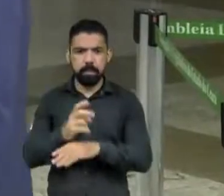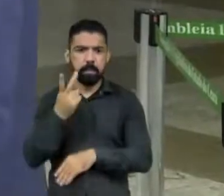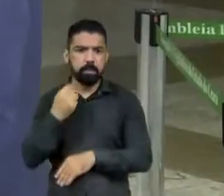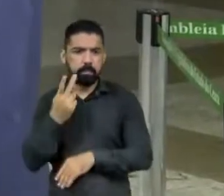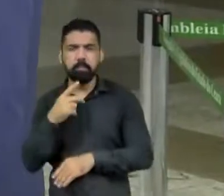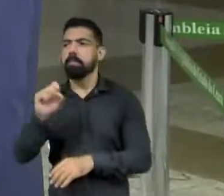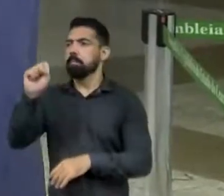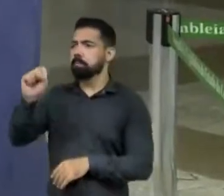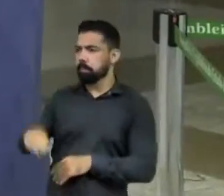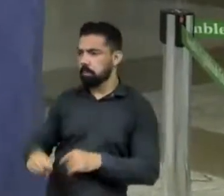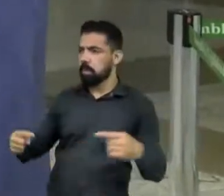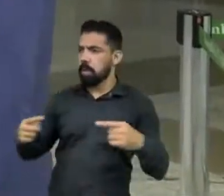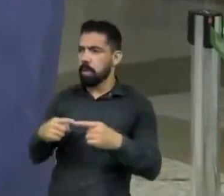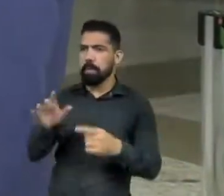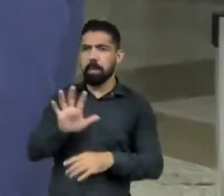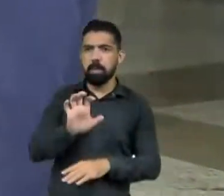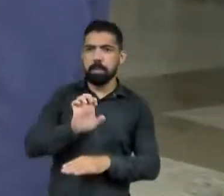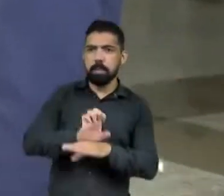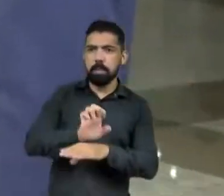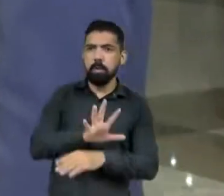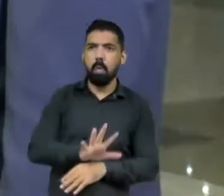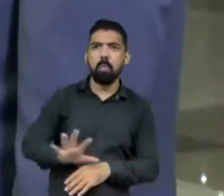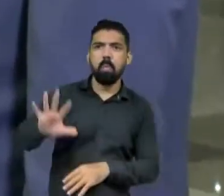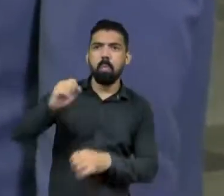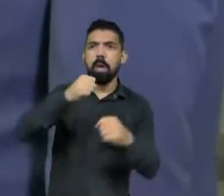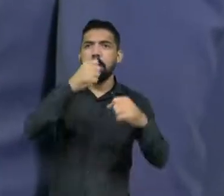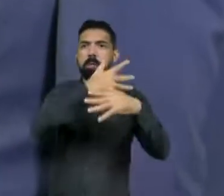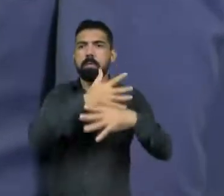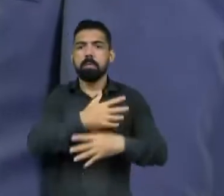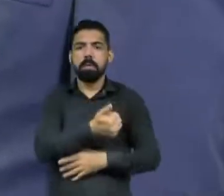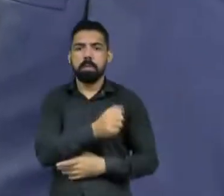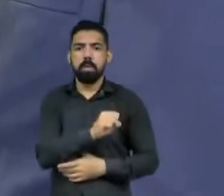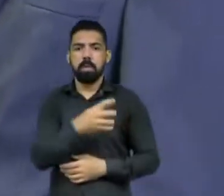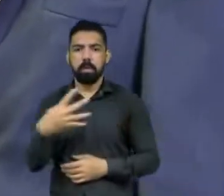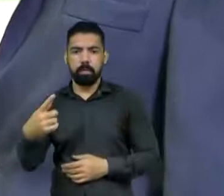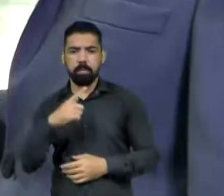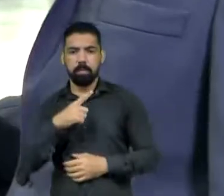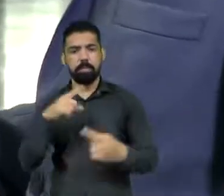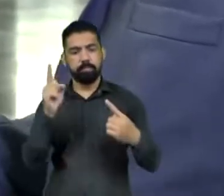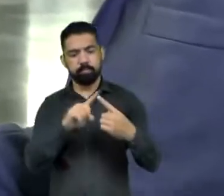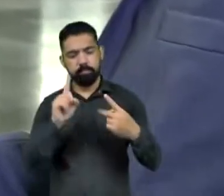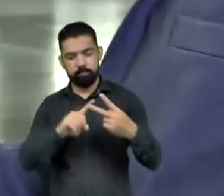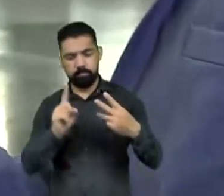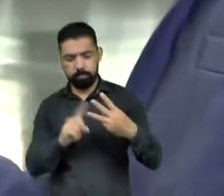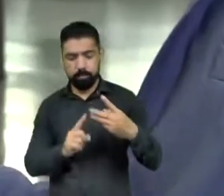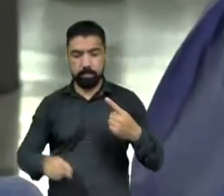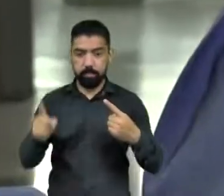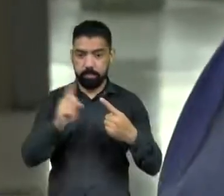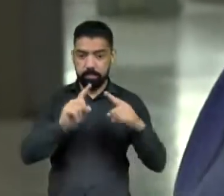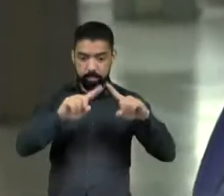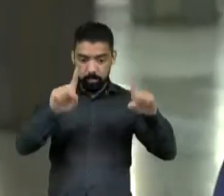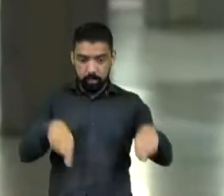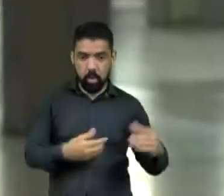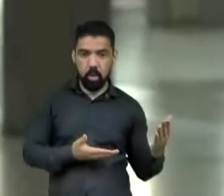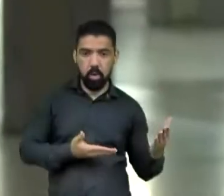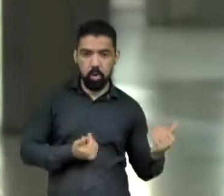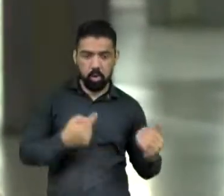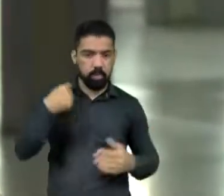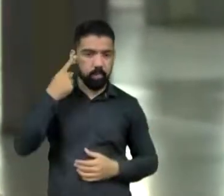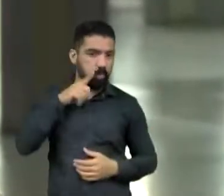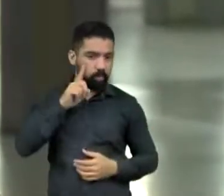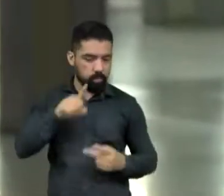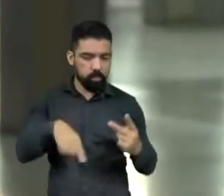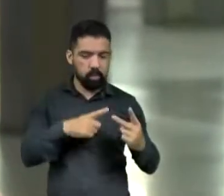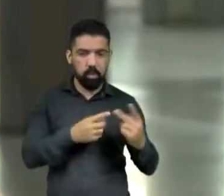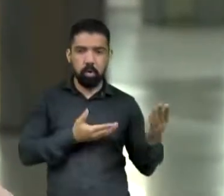Passo abrange, sim, os 184 municípios, né, nas três linhas que nós temos, que é o programa Jovem Estagiário, Jovem Aprendiz e o